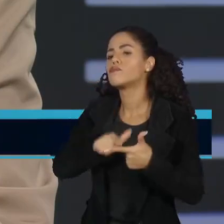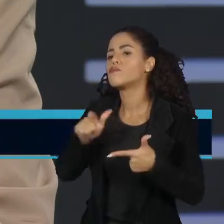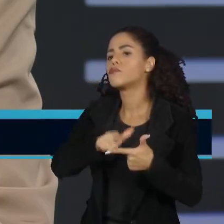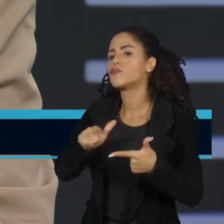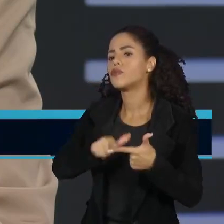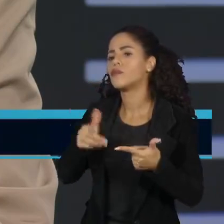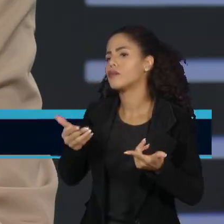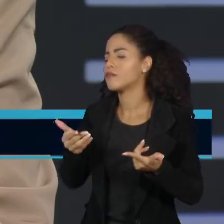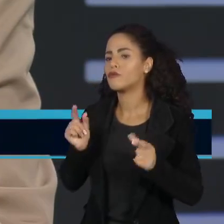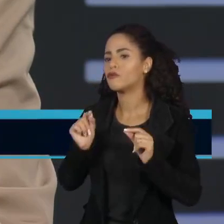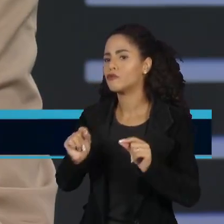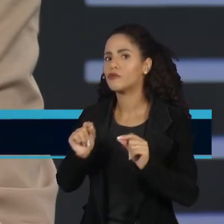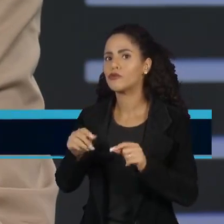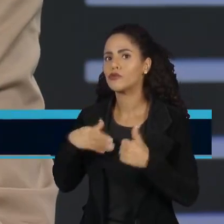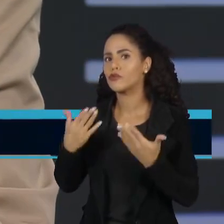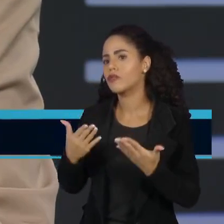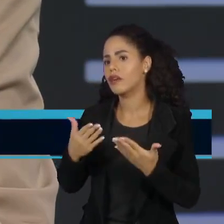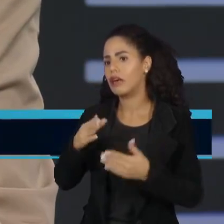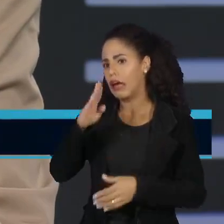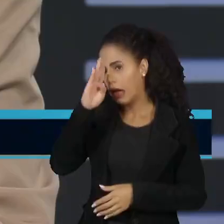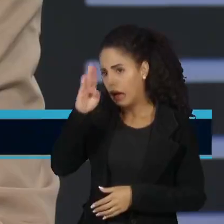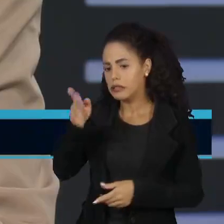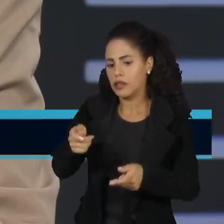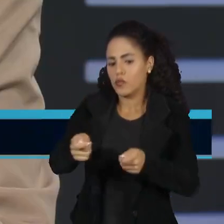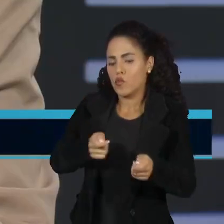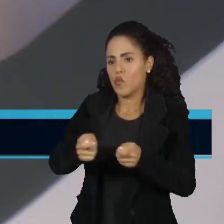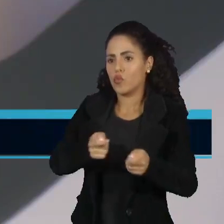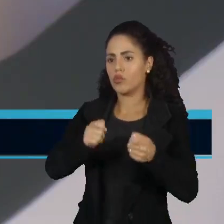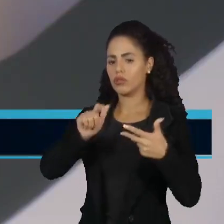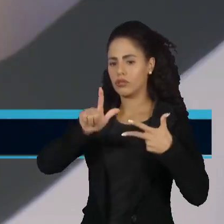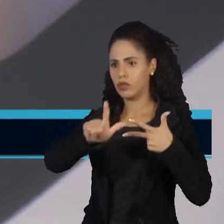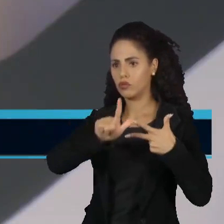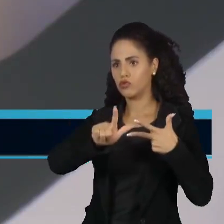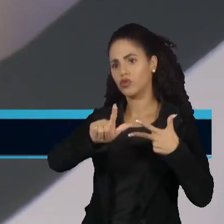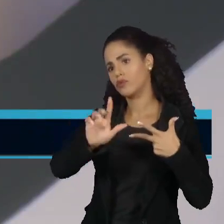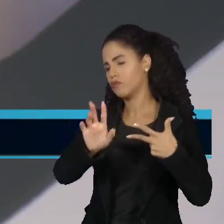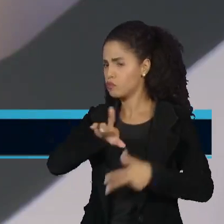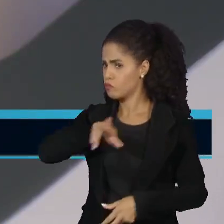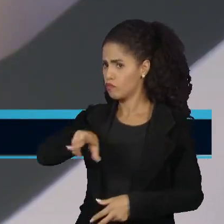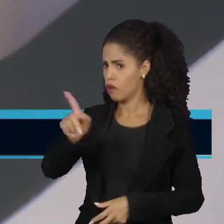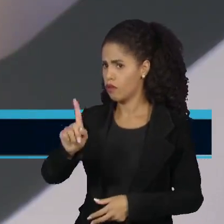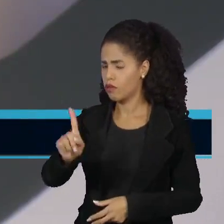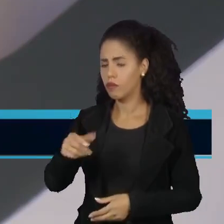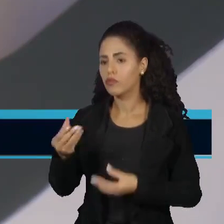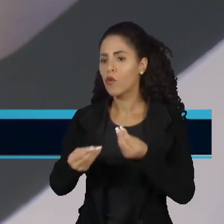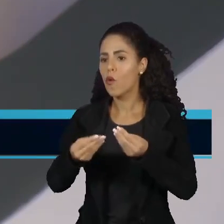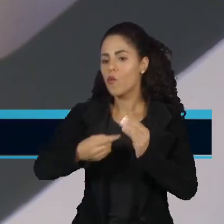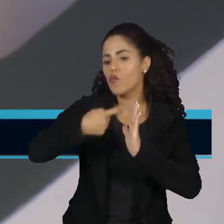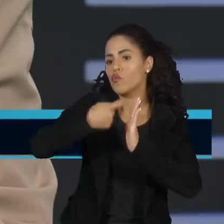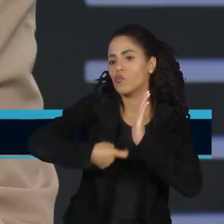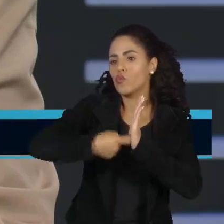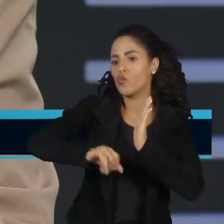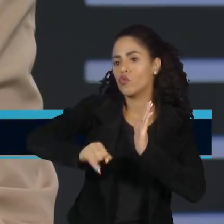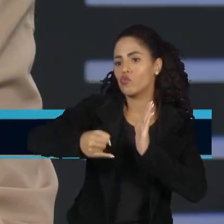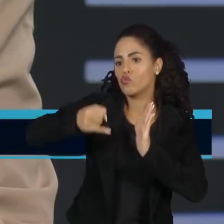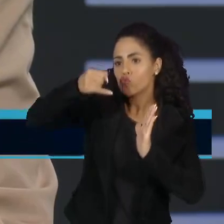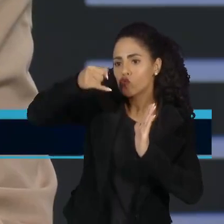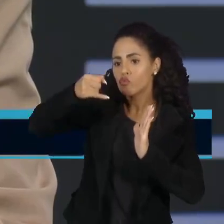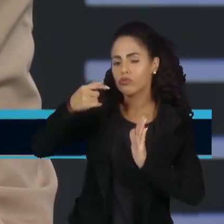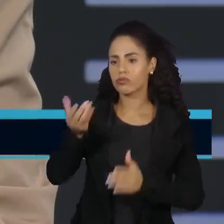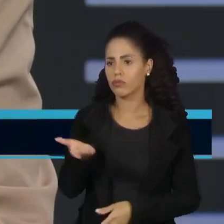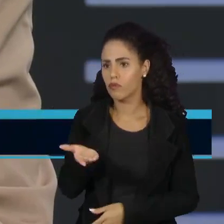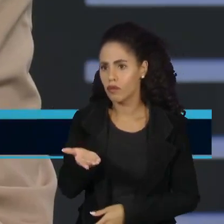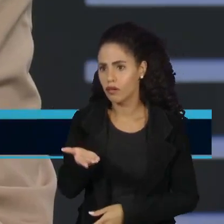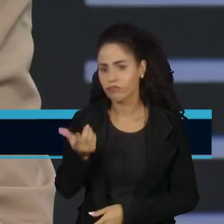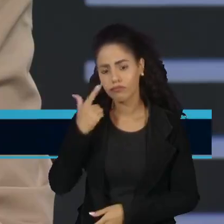problema que não é diretamente do controle do executivo, ou pelo menos do governo, que é a taxa de juros. A taxa de juros tem um